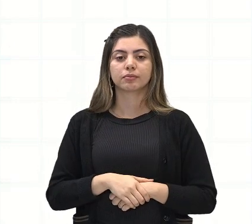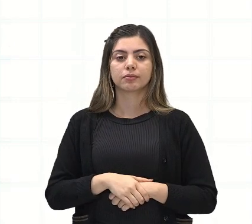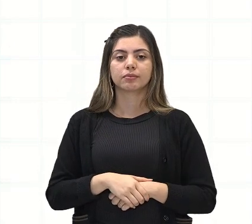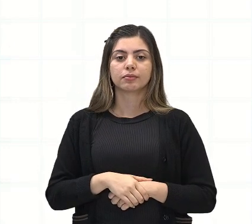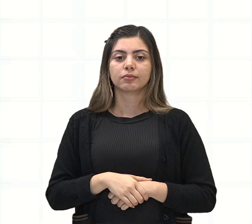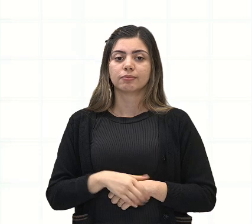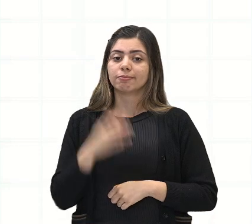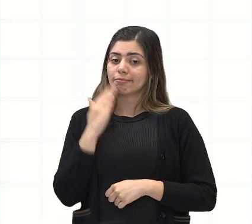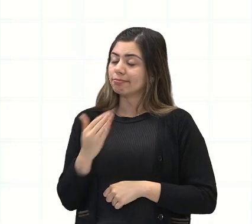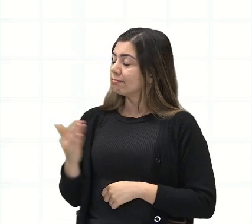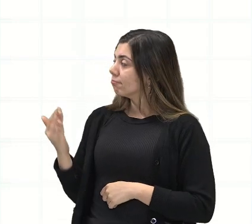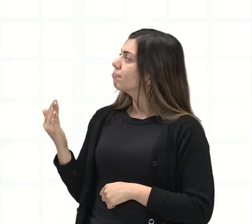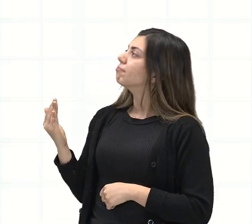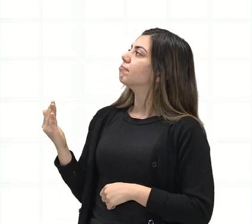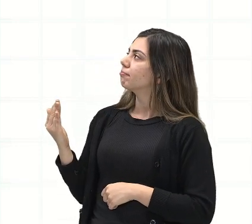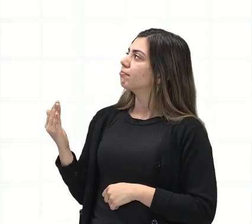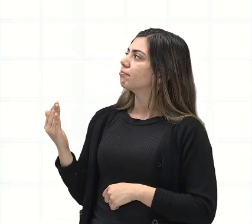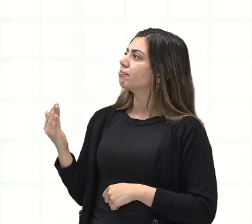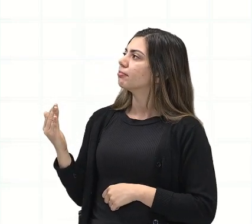o estrangeirismo,